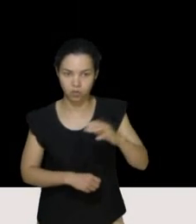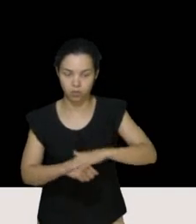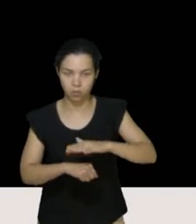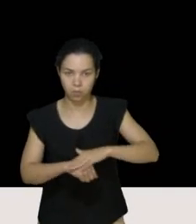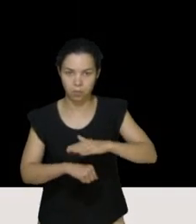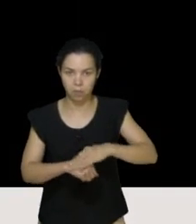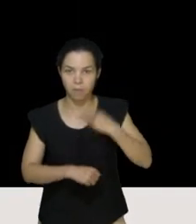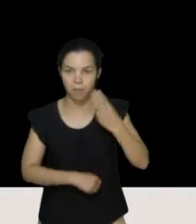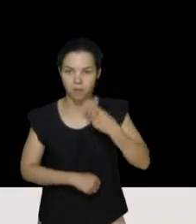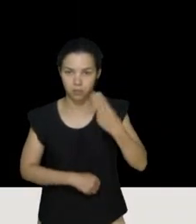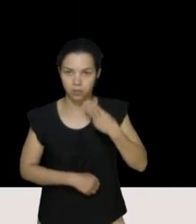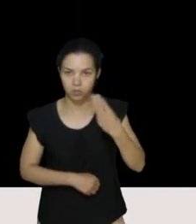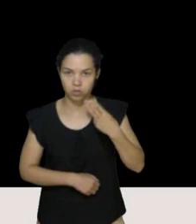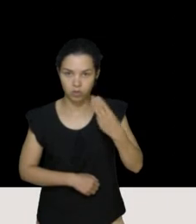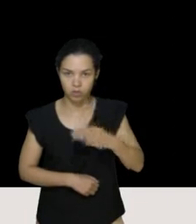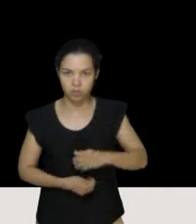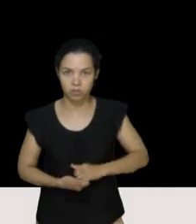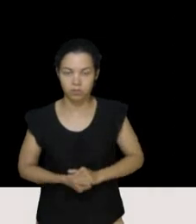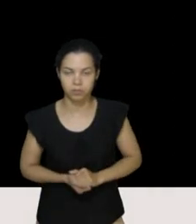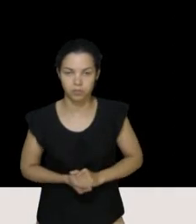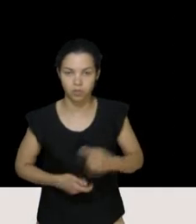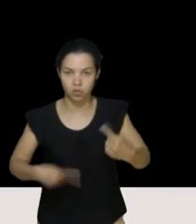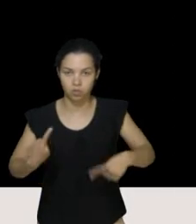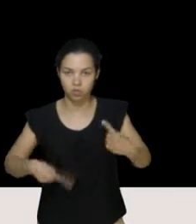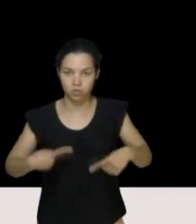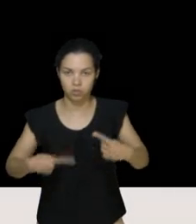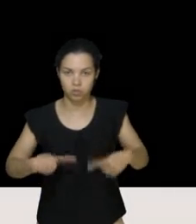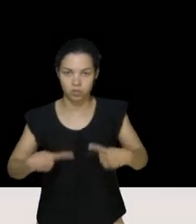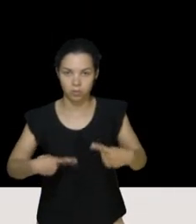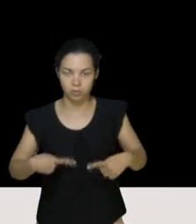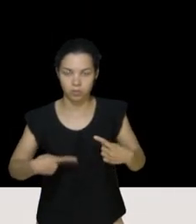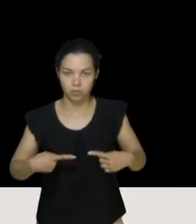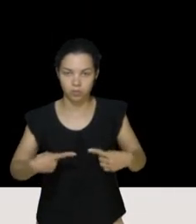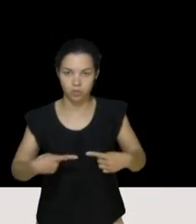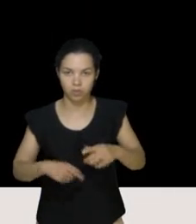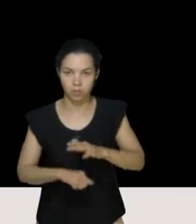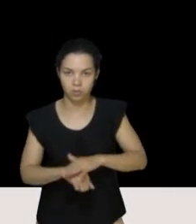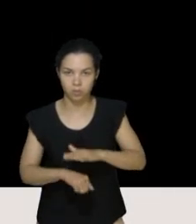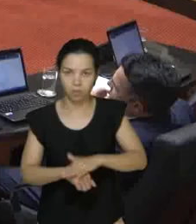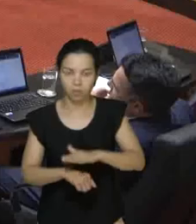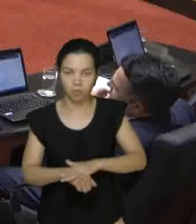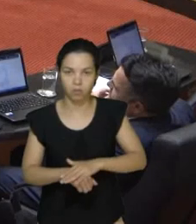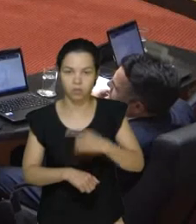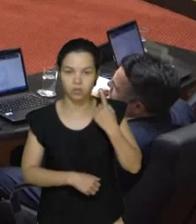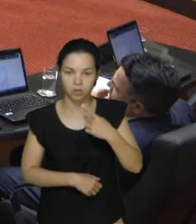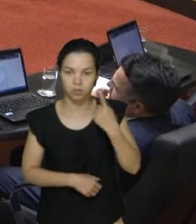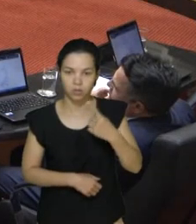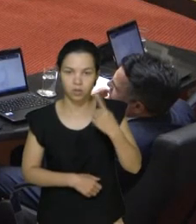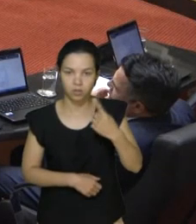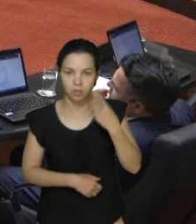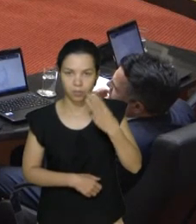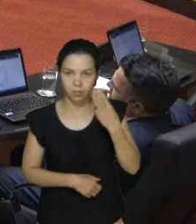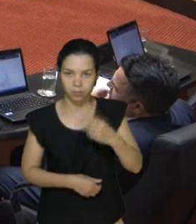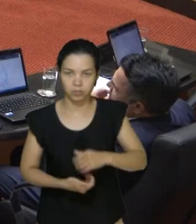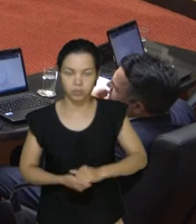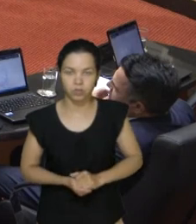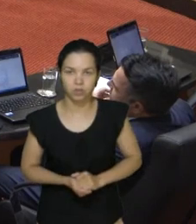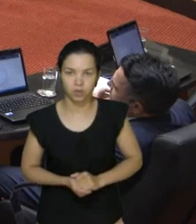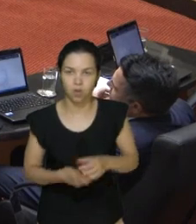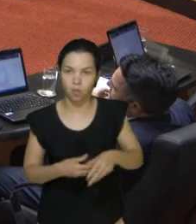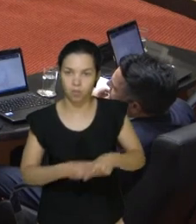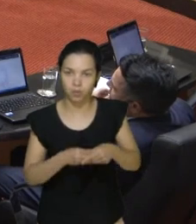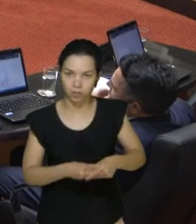Machado. Em discussão, para discutir o autor da matéria, deputado Márcio. Obrigado, presidente. Cumprimento Vossa Excelência,